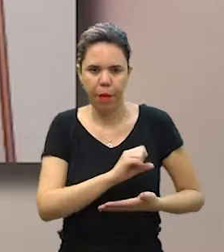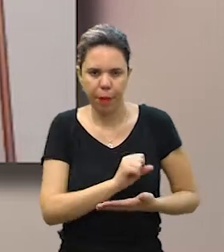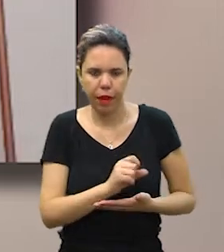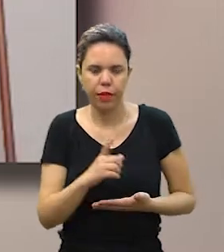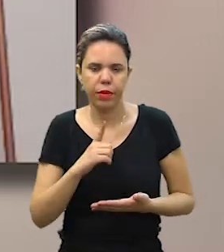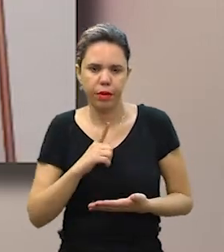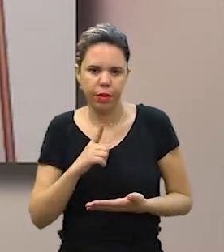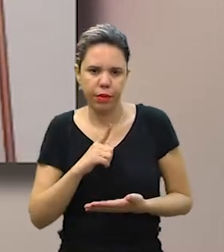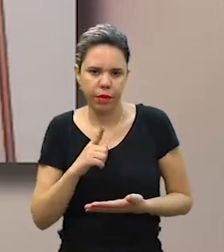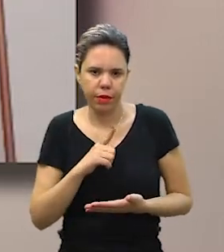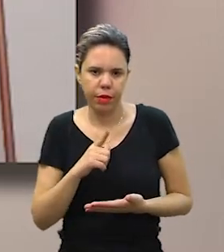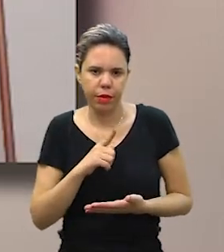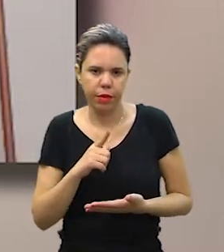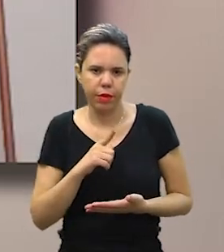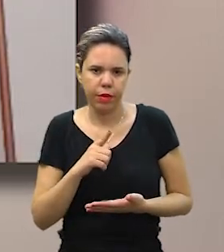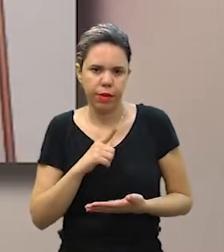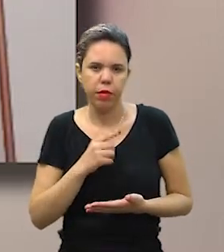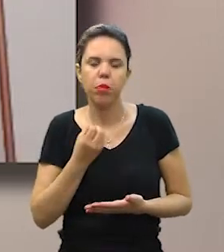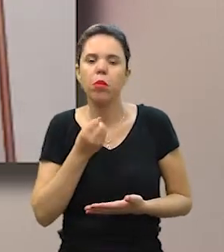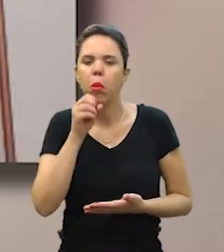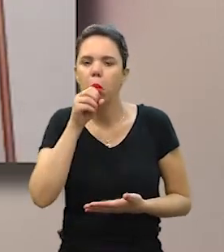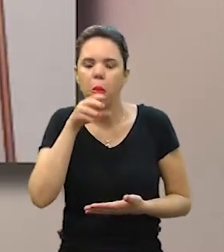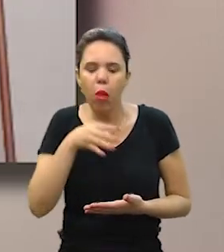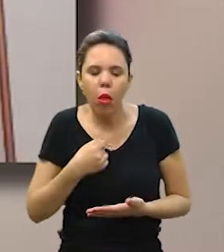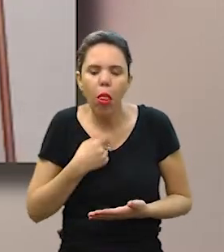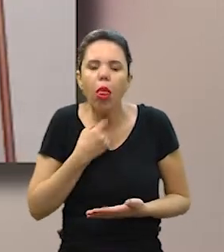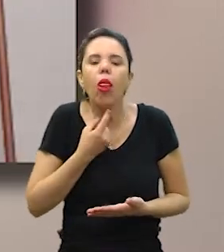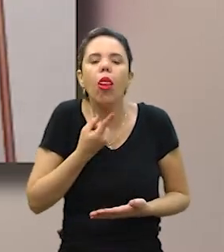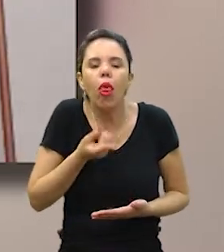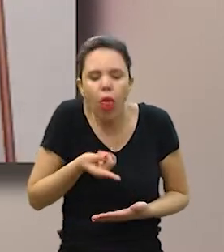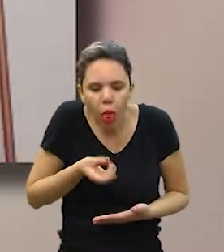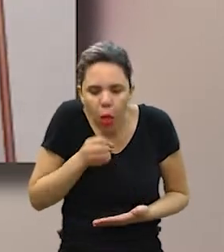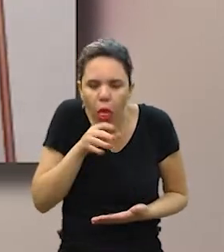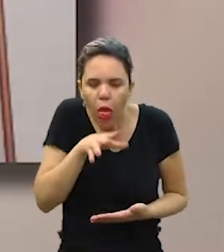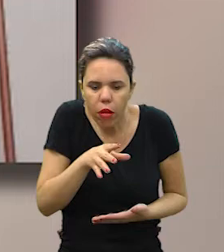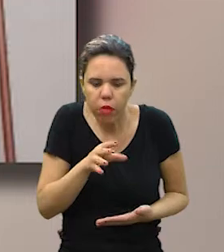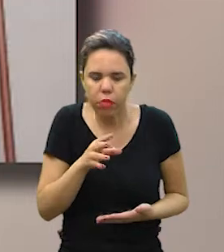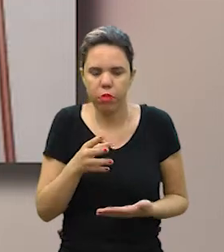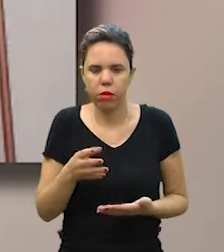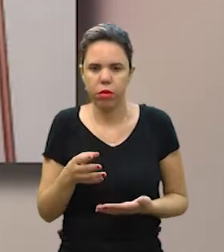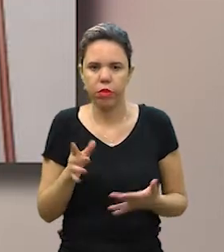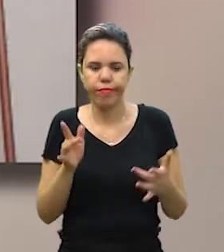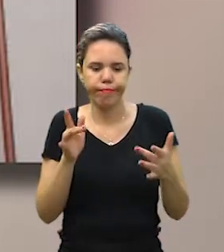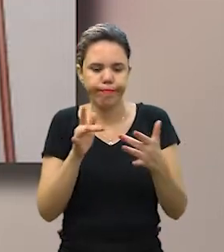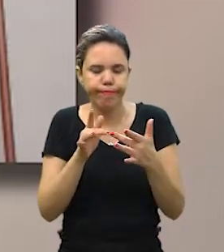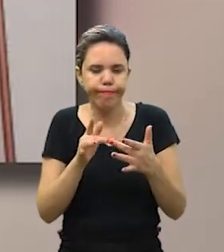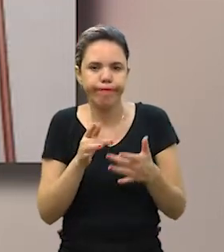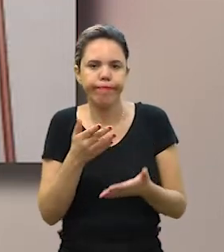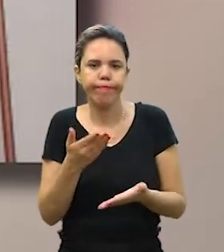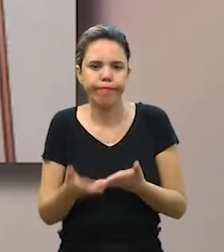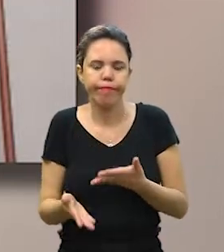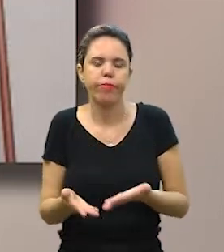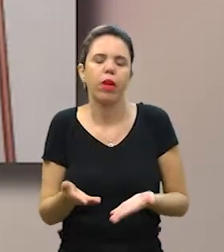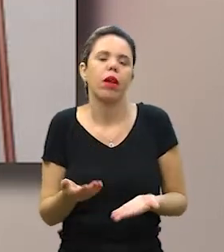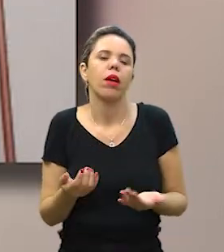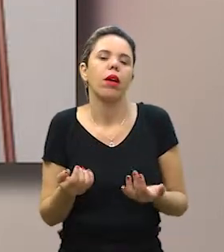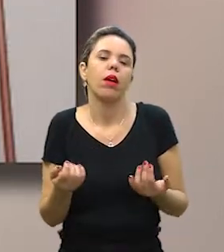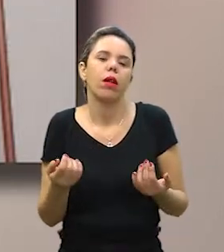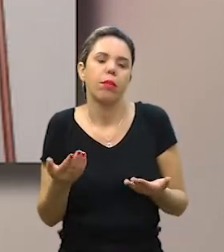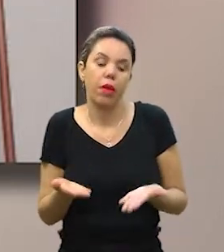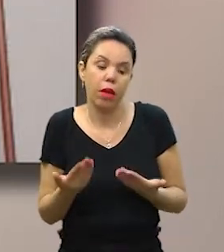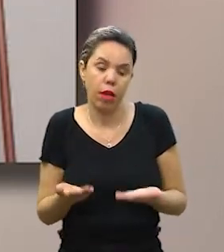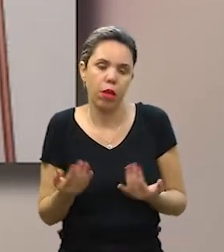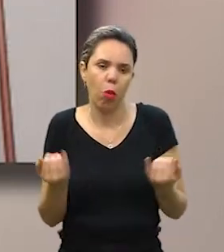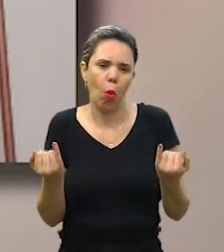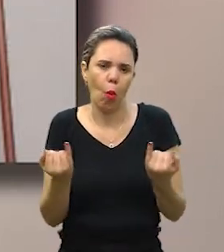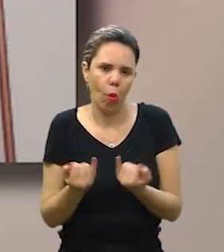mamadas, ele tem aquela regurgitação ou vômito intenso, e ele está associado a uma perda de peso. Esse bebê, ele